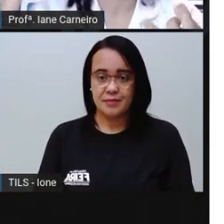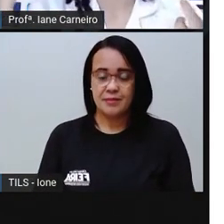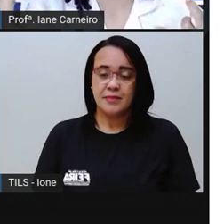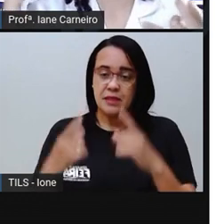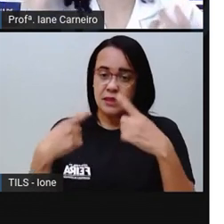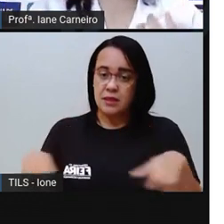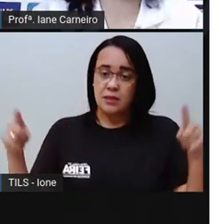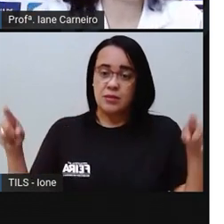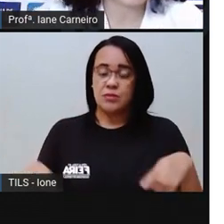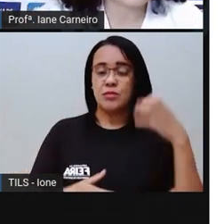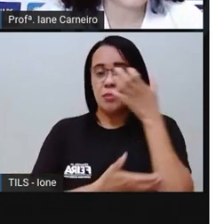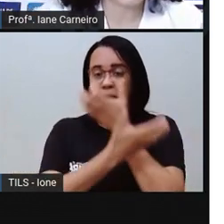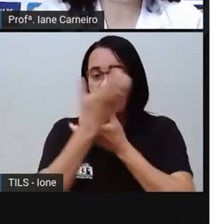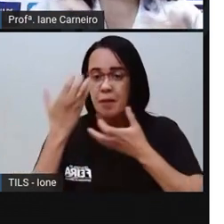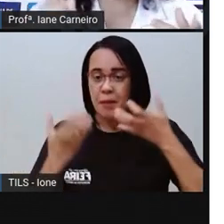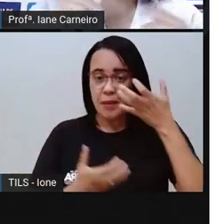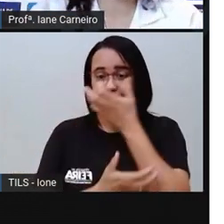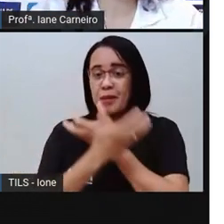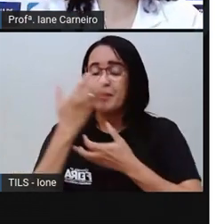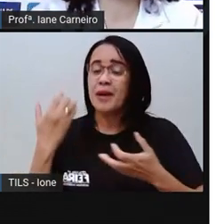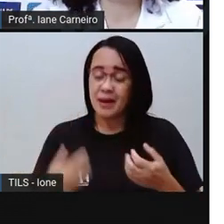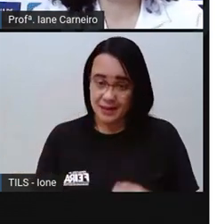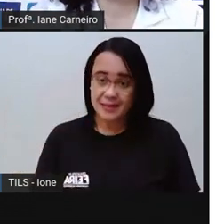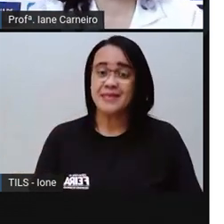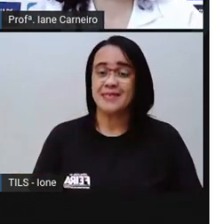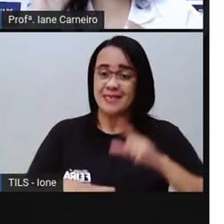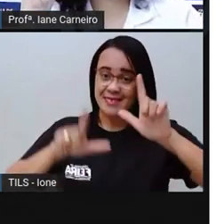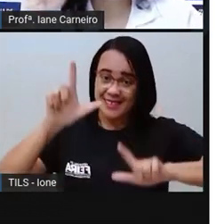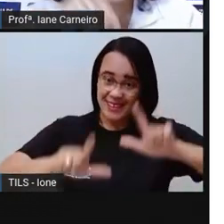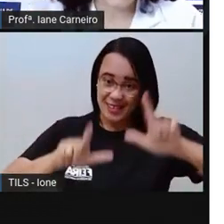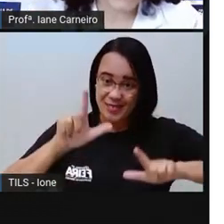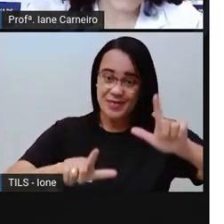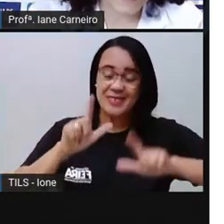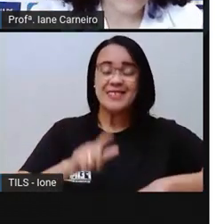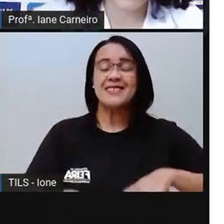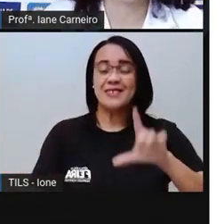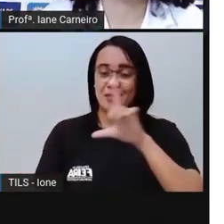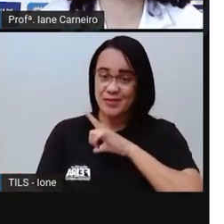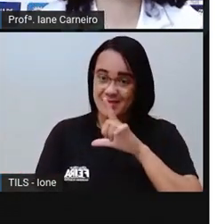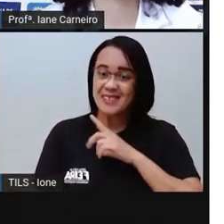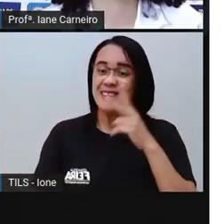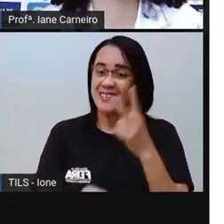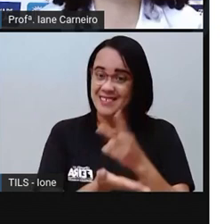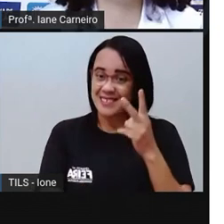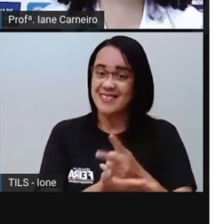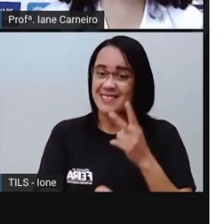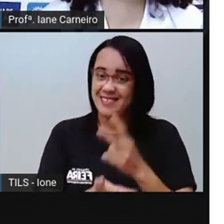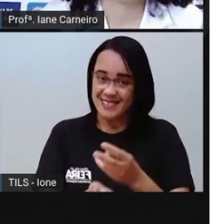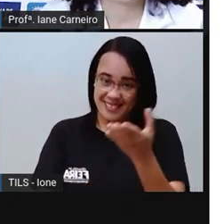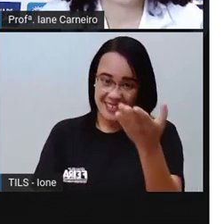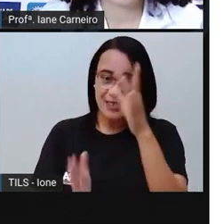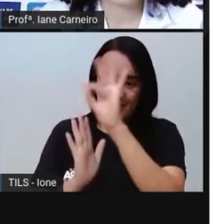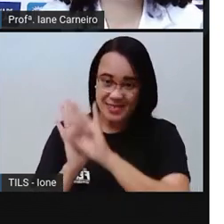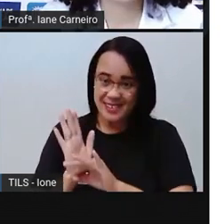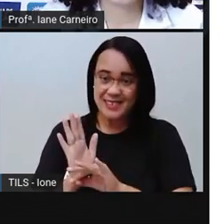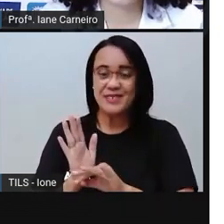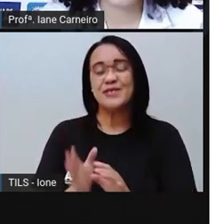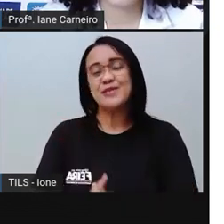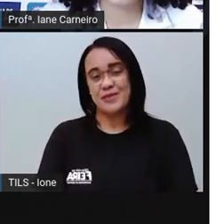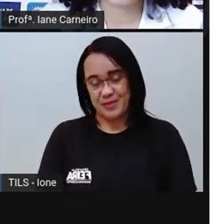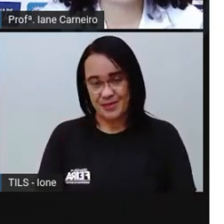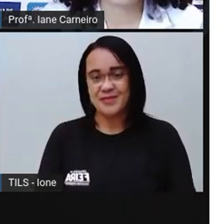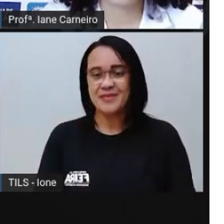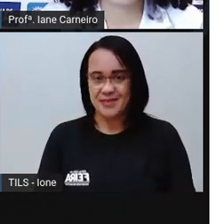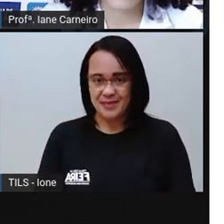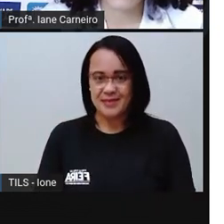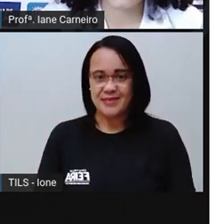cantada, na galinha pintadinha, é comum ouvir essa letra da doleta. Então, é assim, ó. A